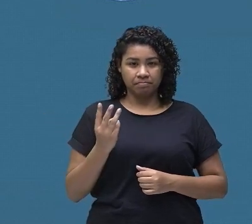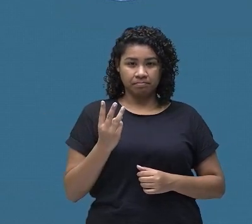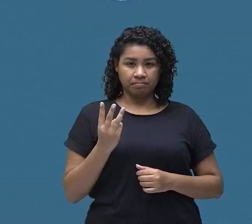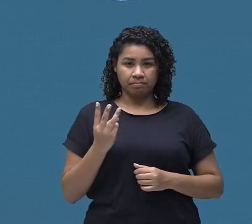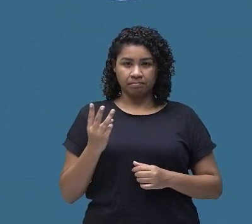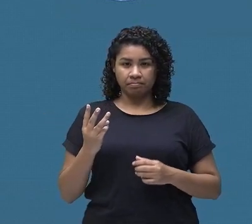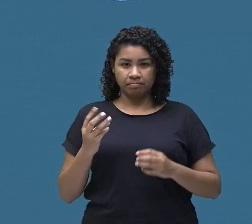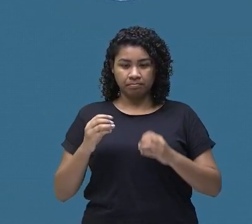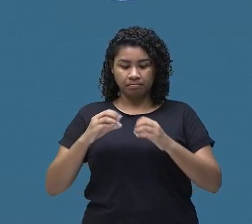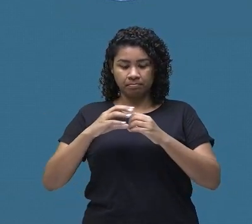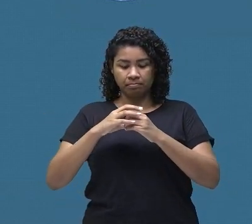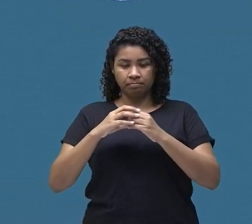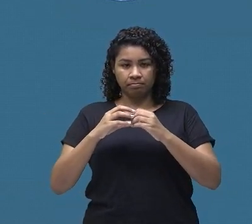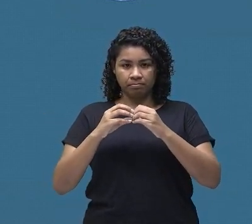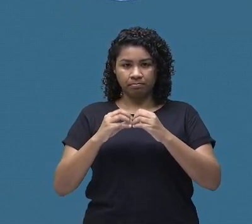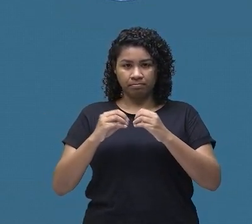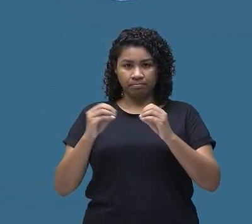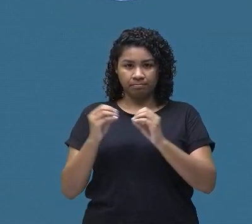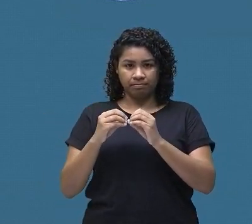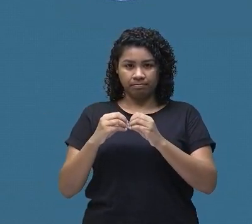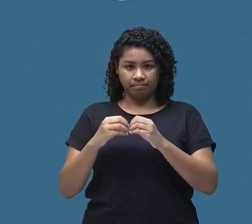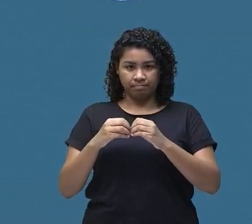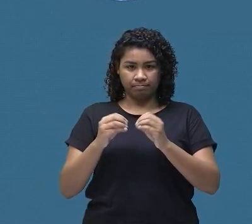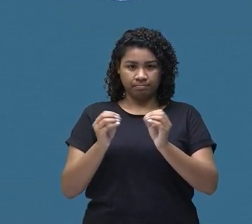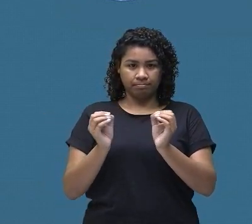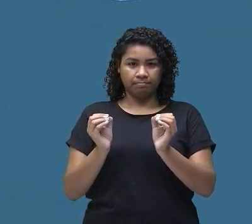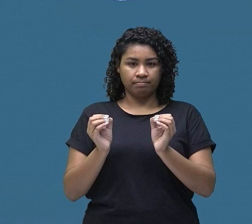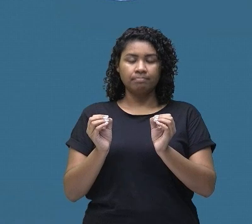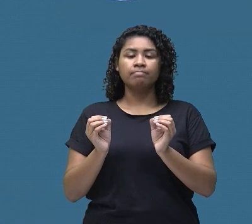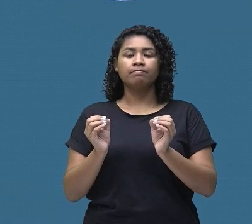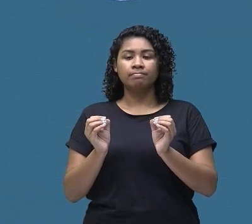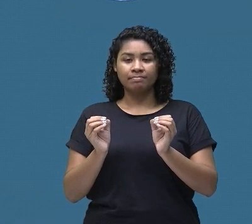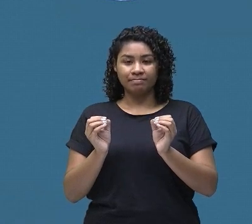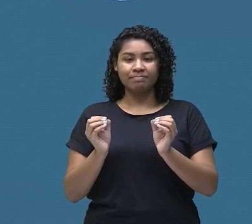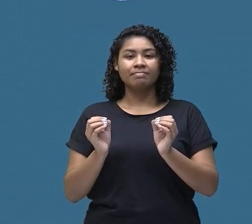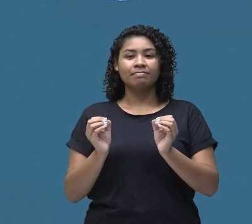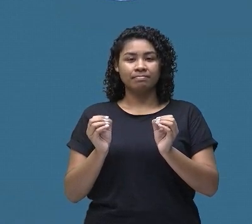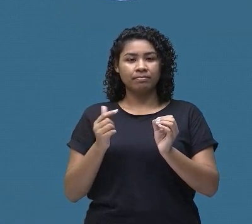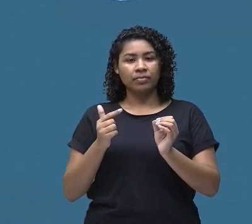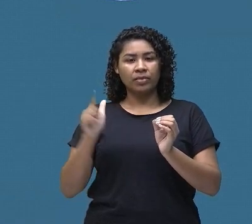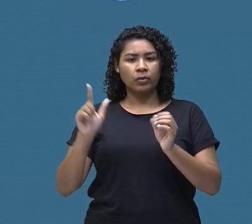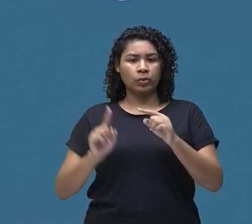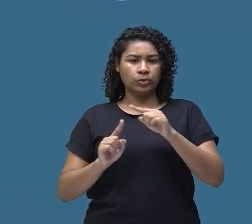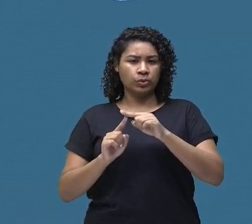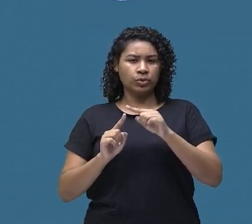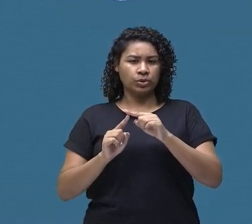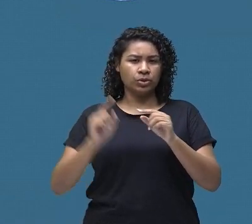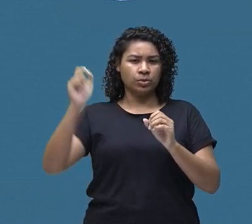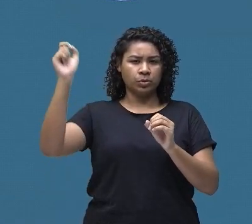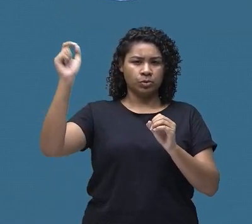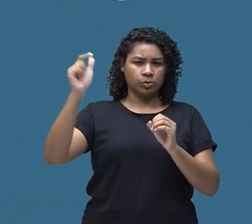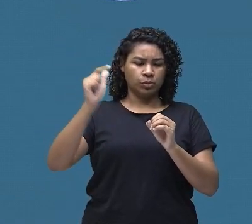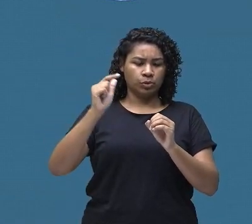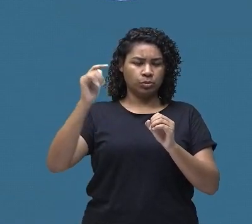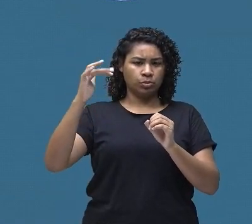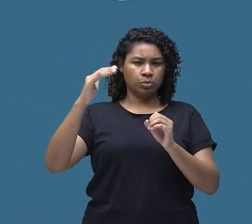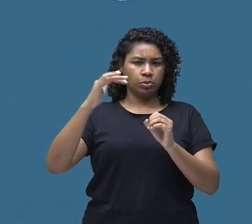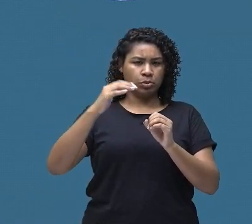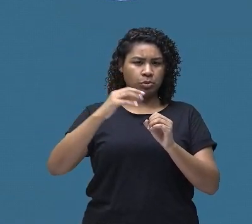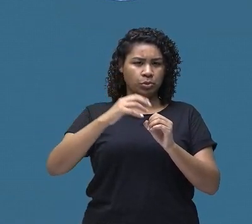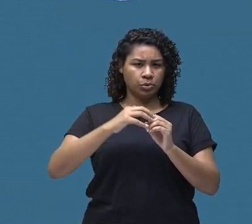com as moléculas de oxigênio. Você vai ter novamente radiação, outro tipo de raio UV, ele